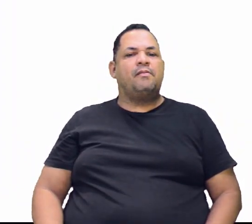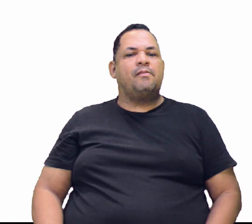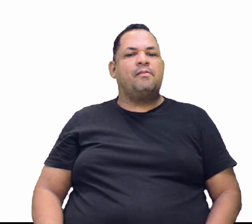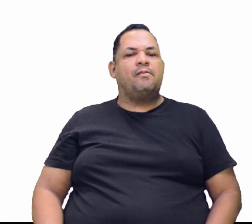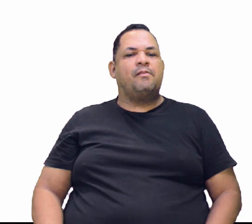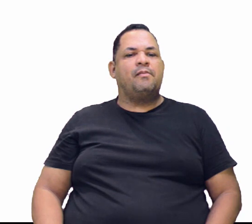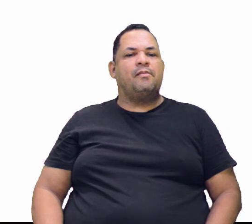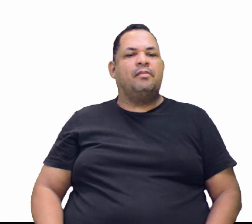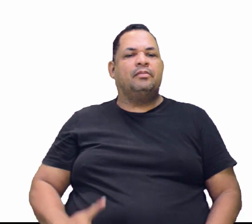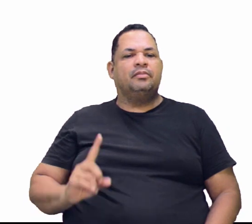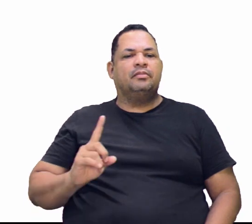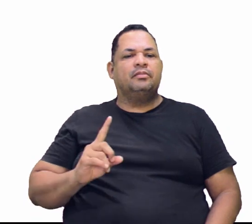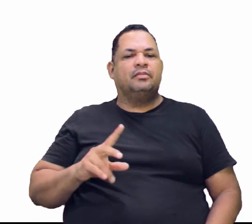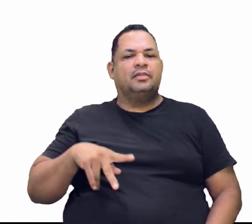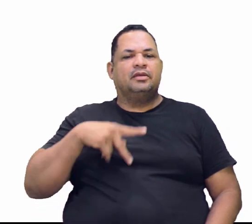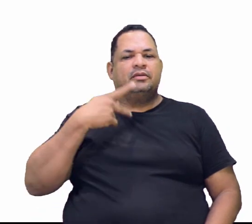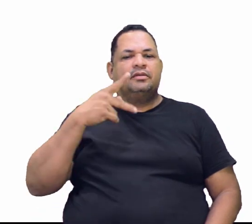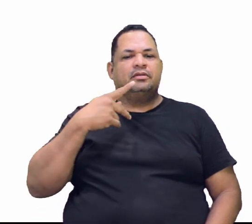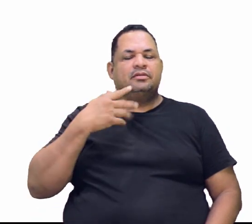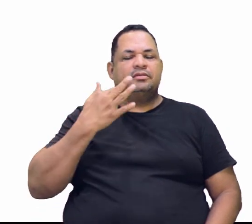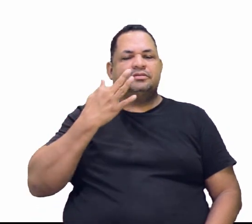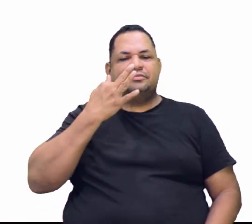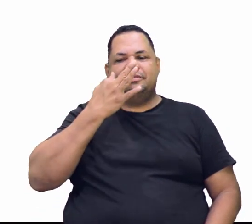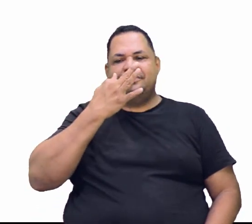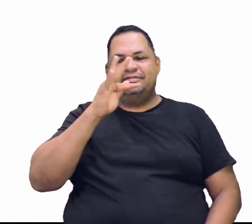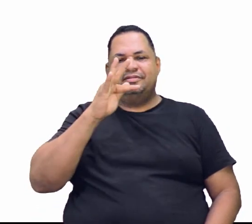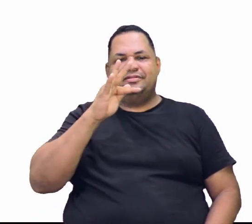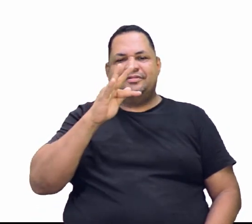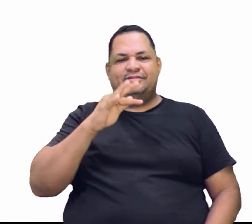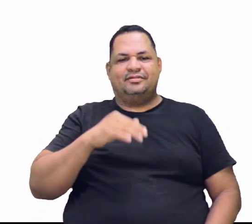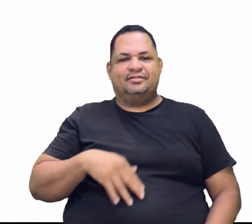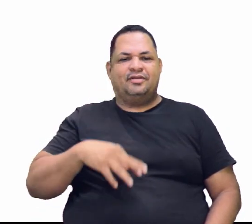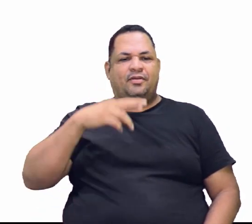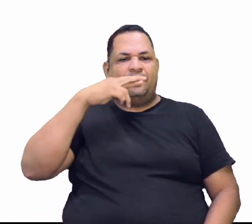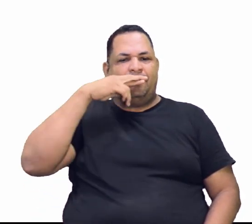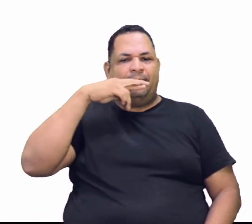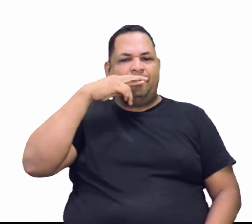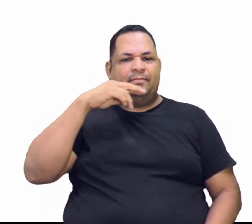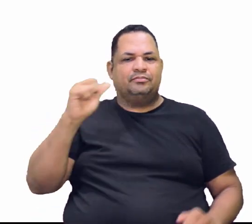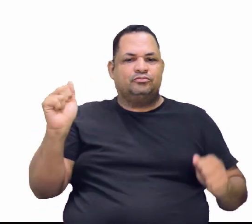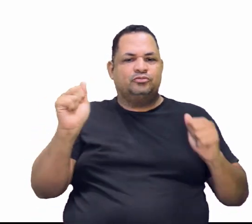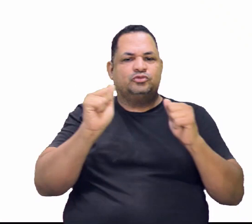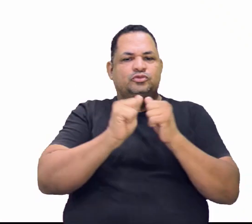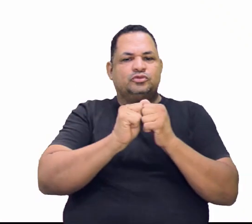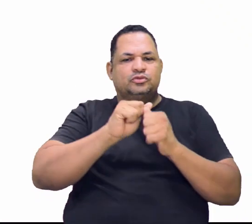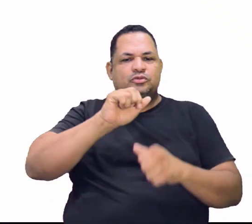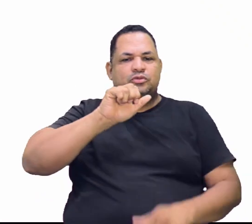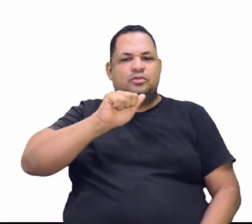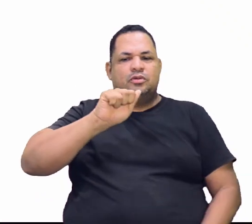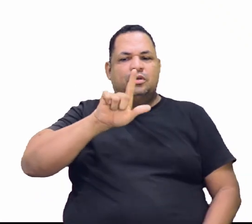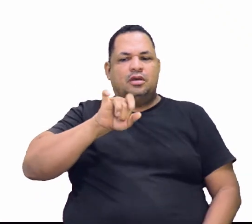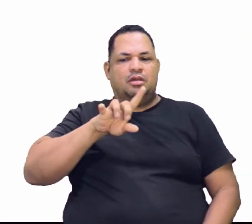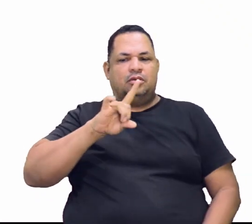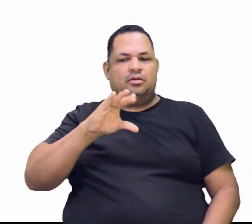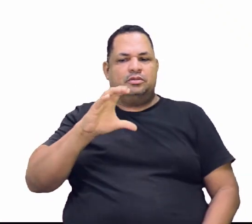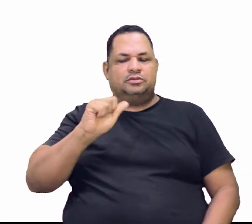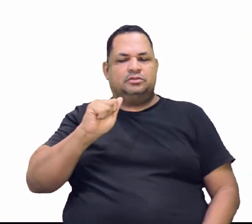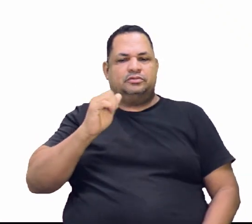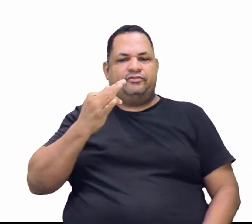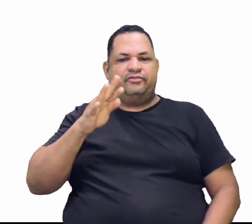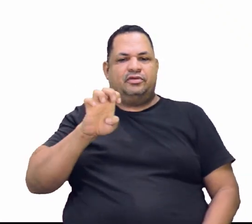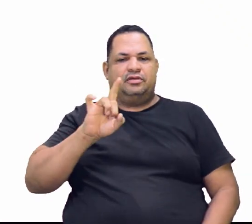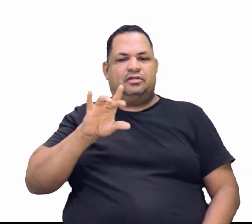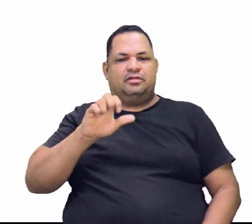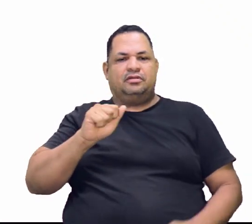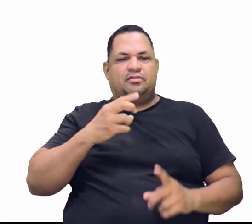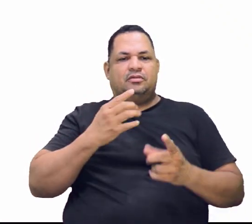para não dizer que eu não falei das flores, está aí. Rondon e o Aloysio Ferreira. Quando se